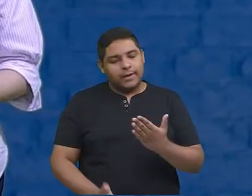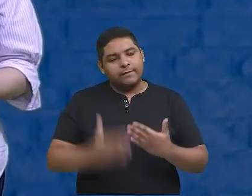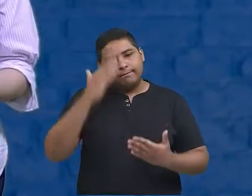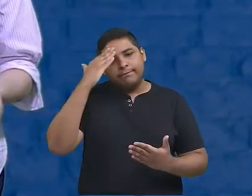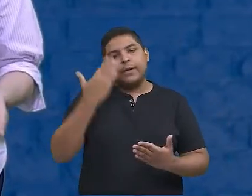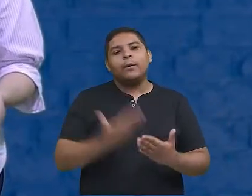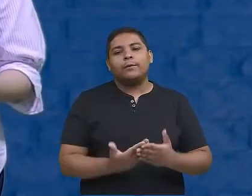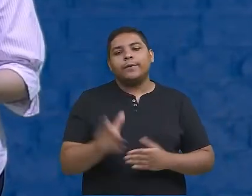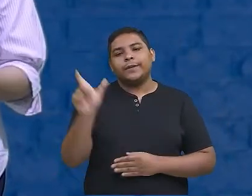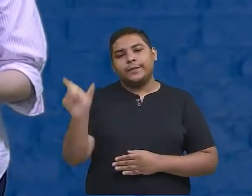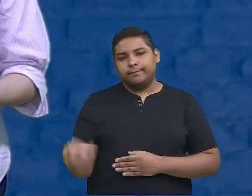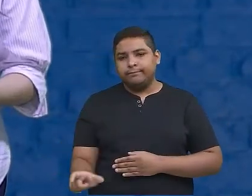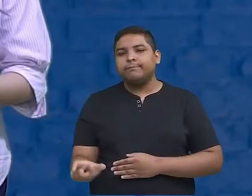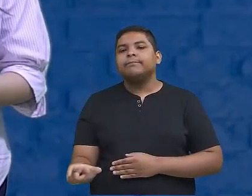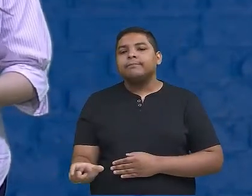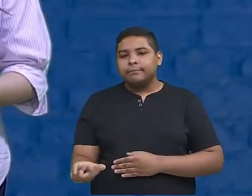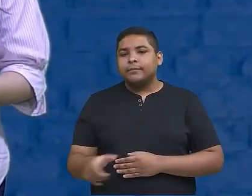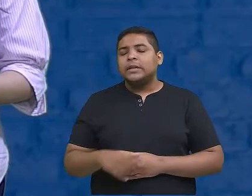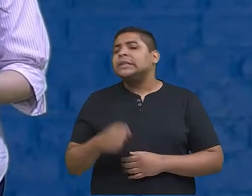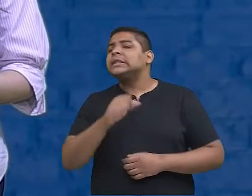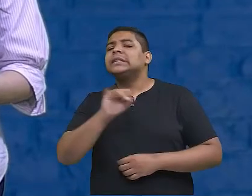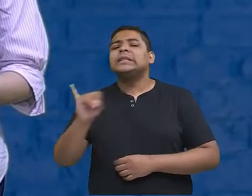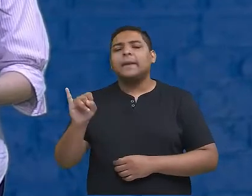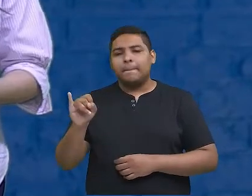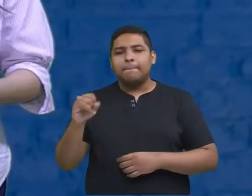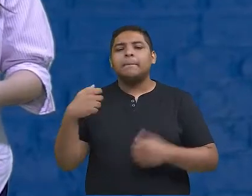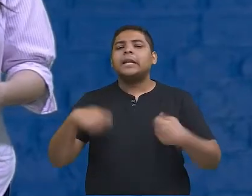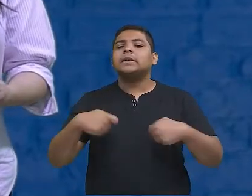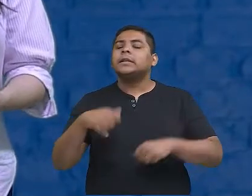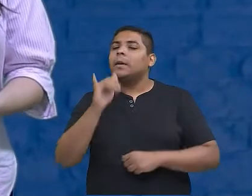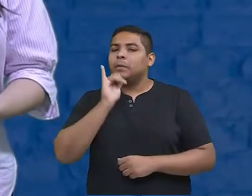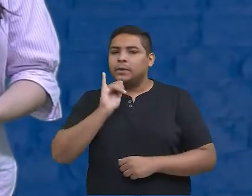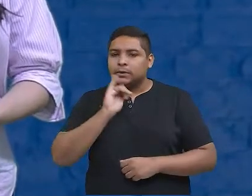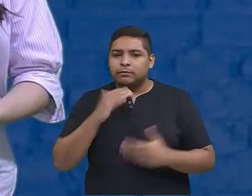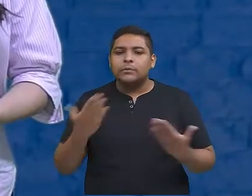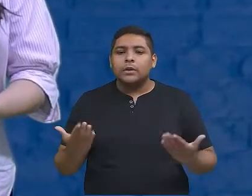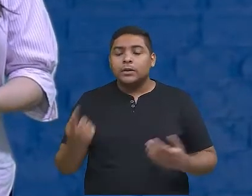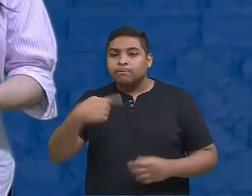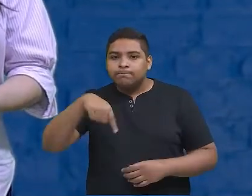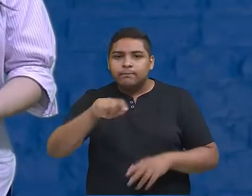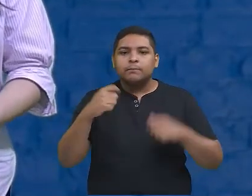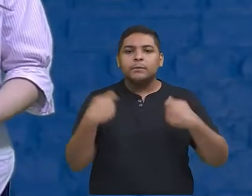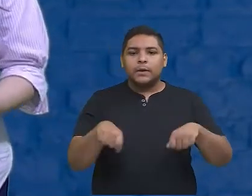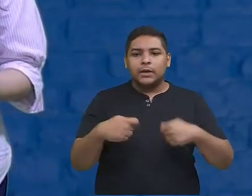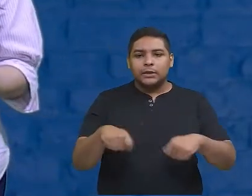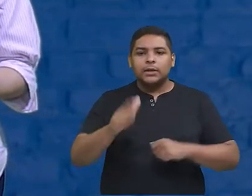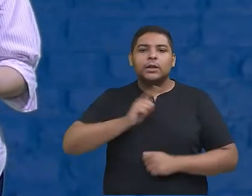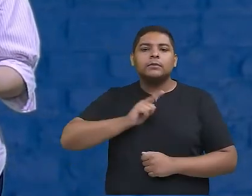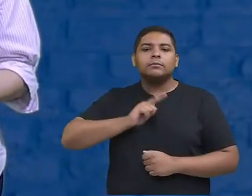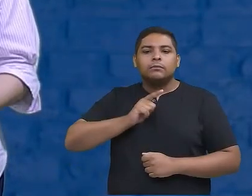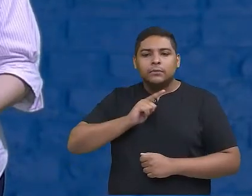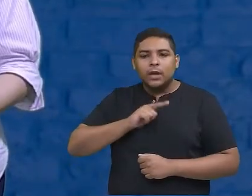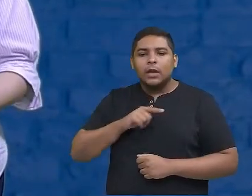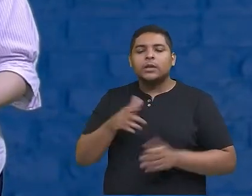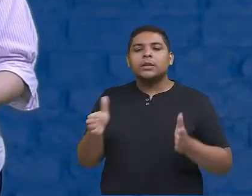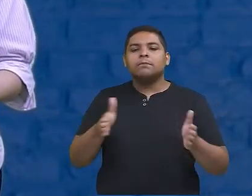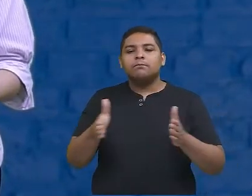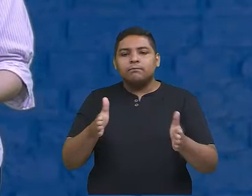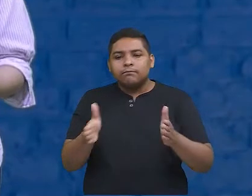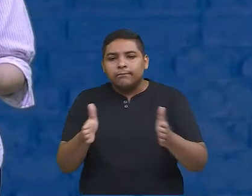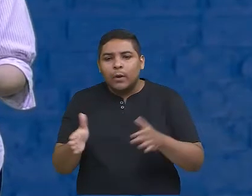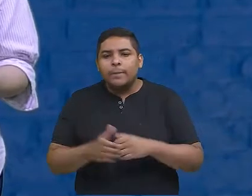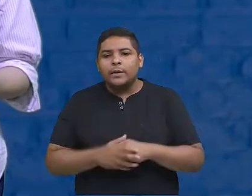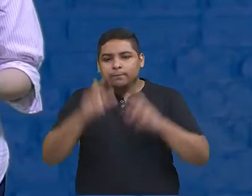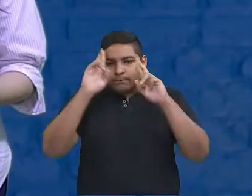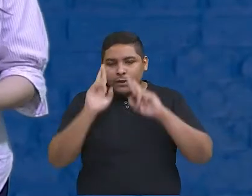você. E aí, quando você precisar, né? Então, a gente precisa ter esse momento de respeito,